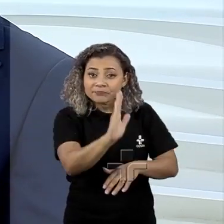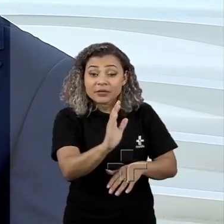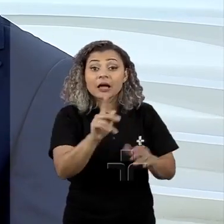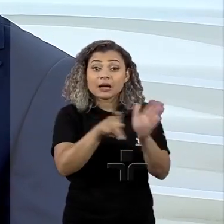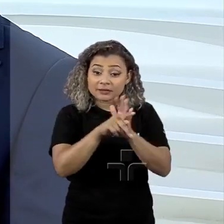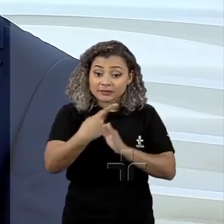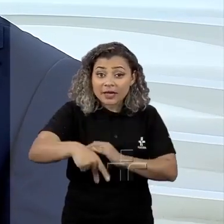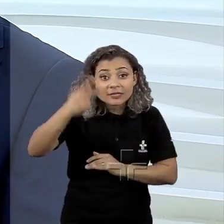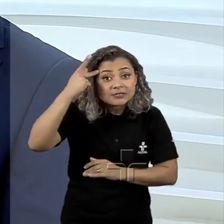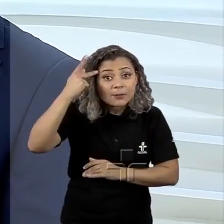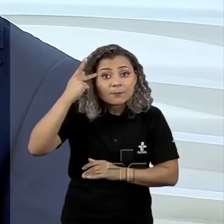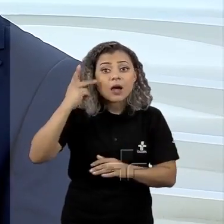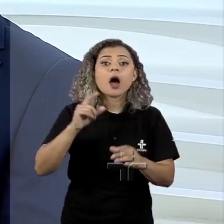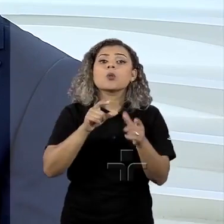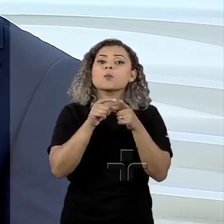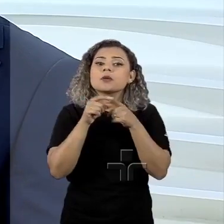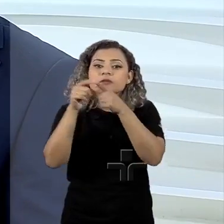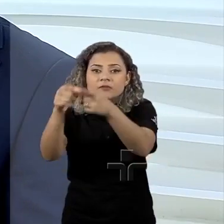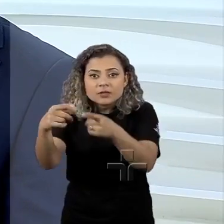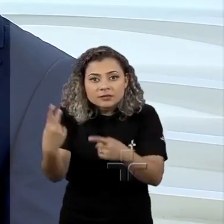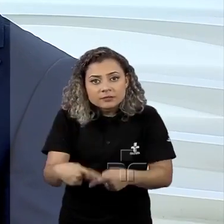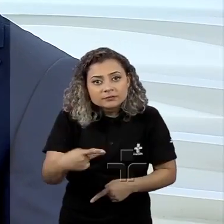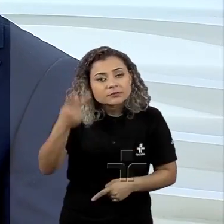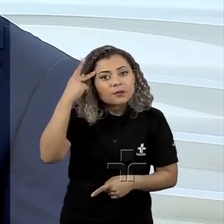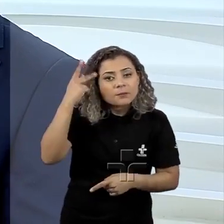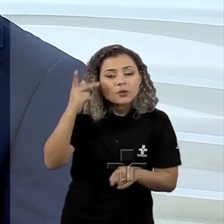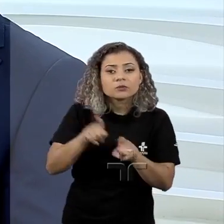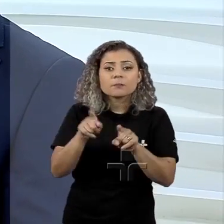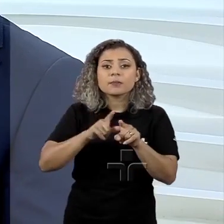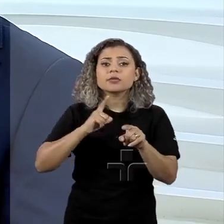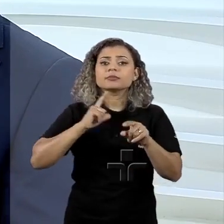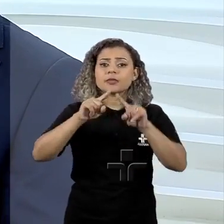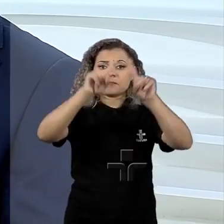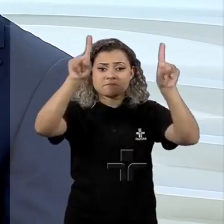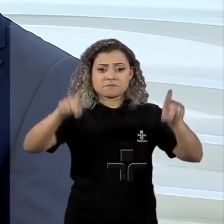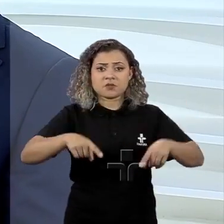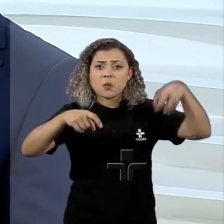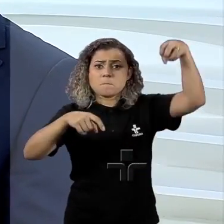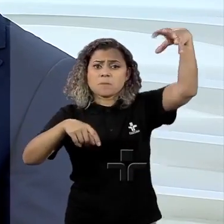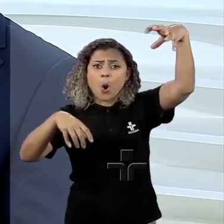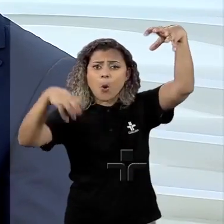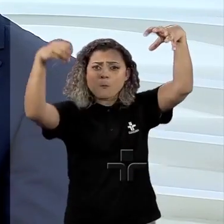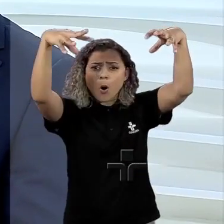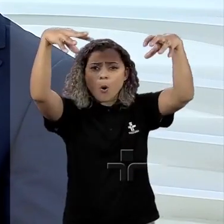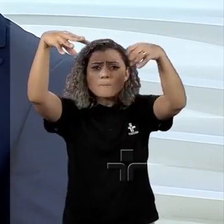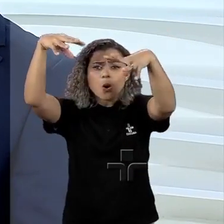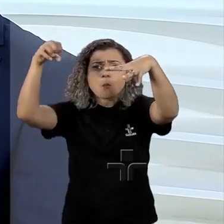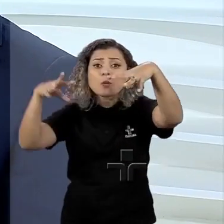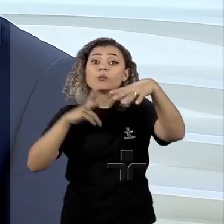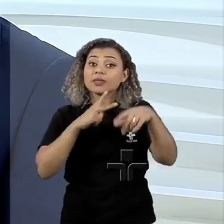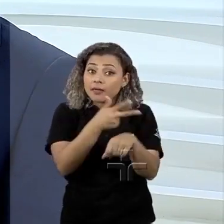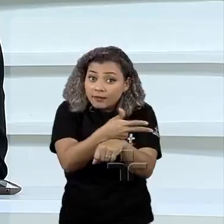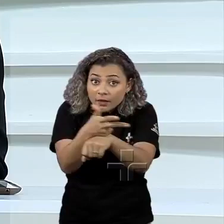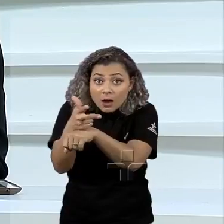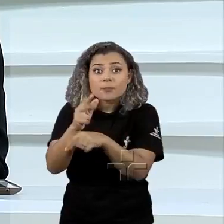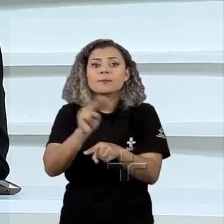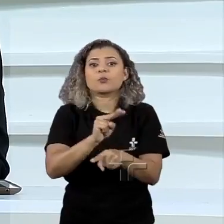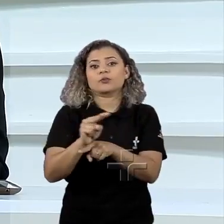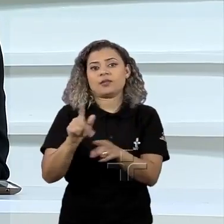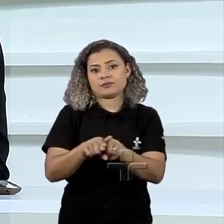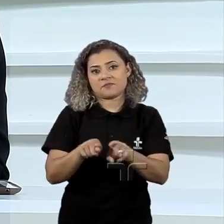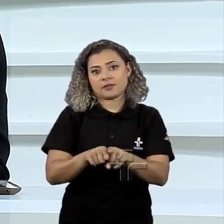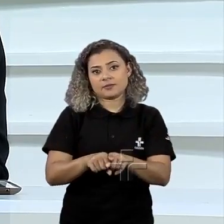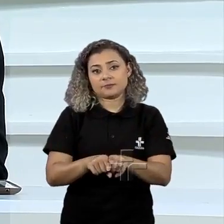áreas periféricas, em grandes painéis iluminados e preservados. E muitos, inclusive, com câmeras de vigilância.